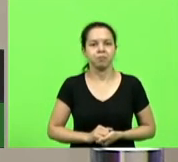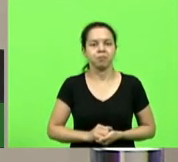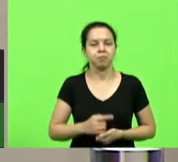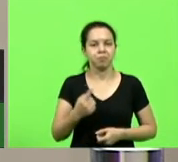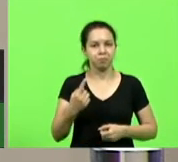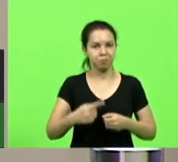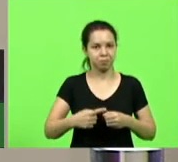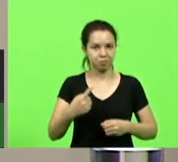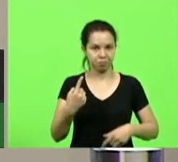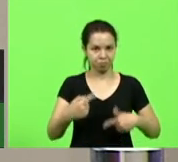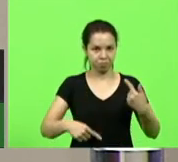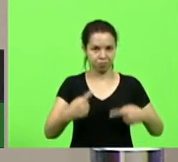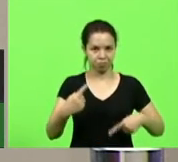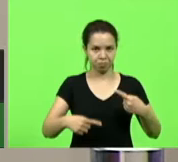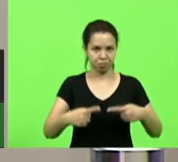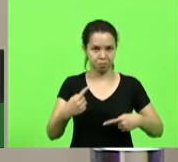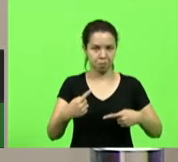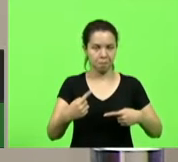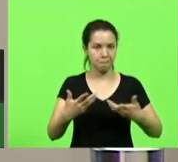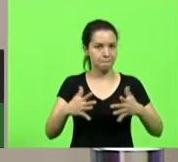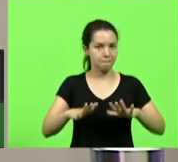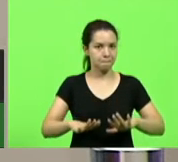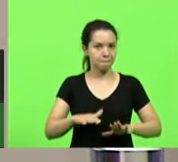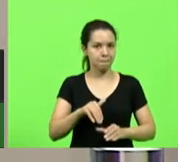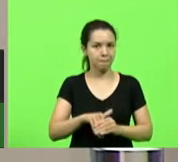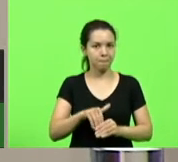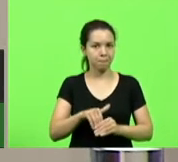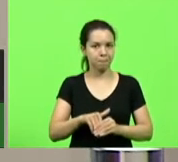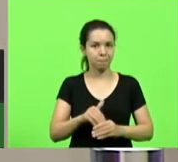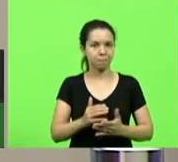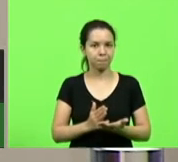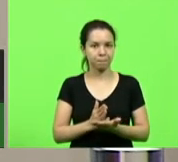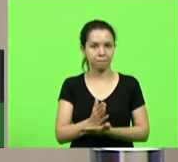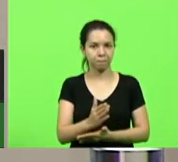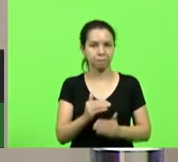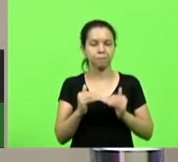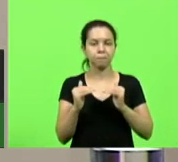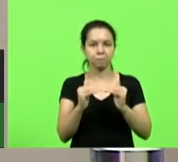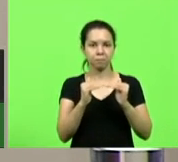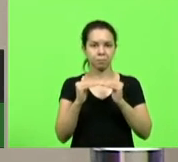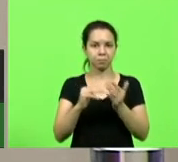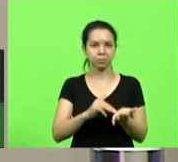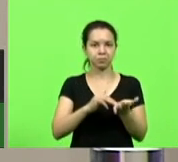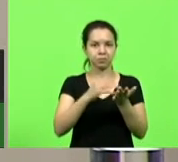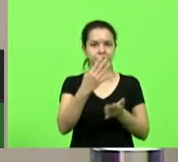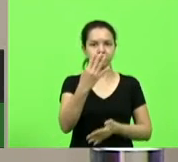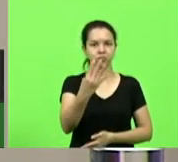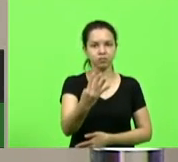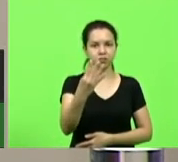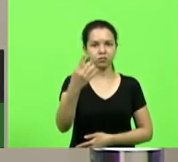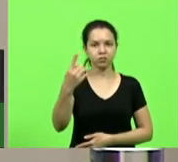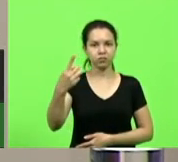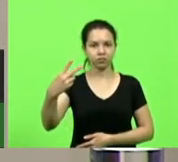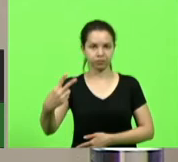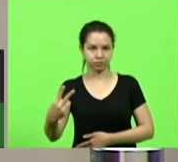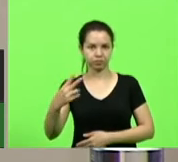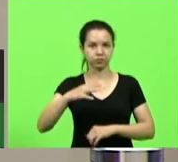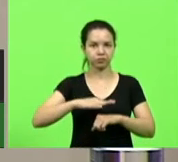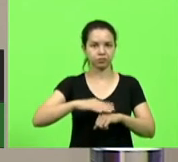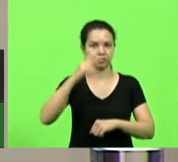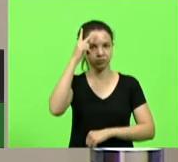discutir, em votação. Deputados que aprovam, permaneçam como se encontram. Aprovado por unanimidade. Moção 412, autora deputada